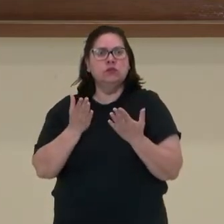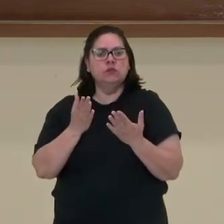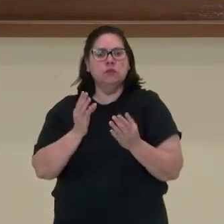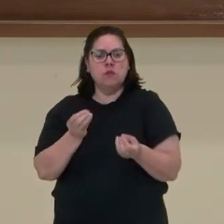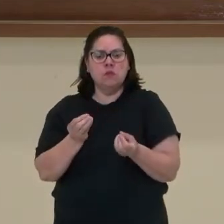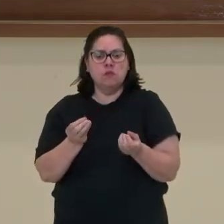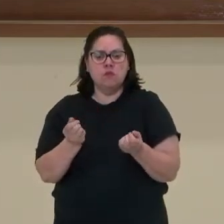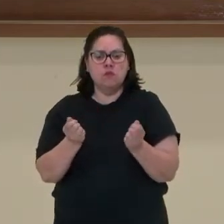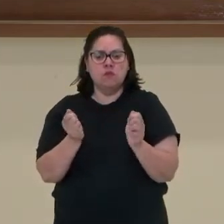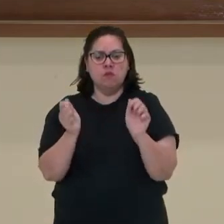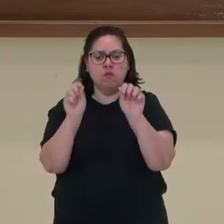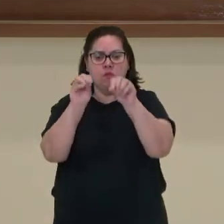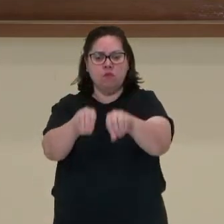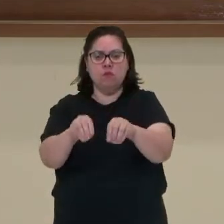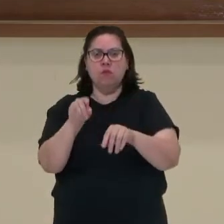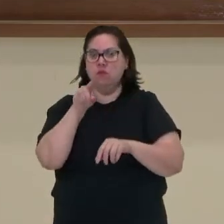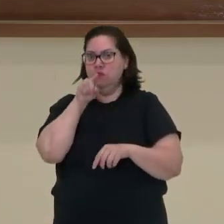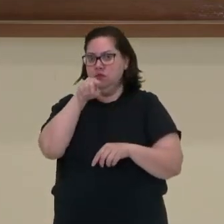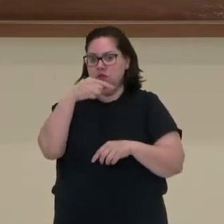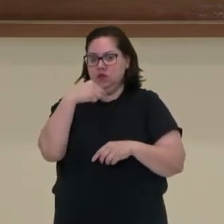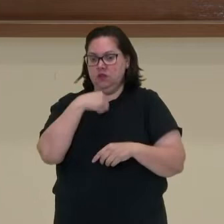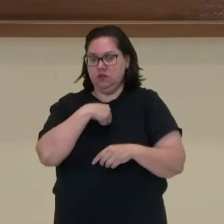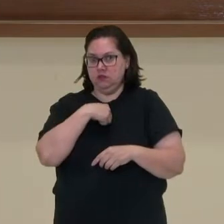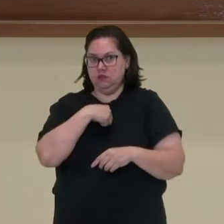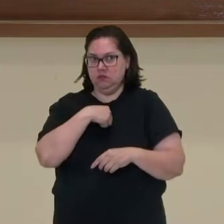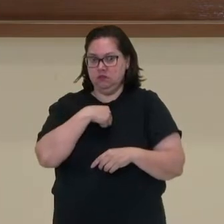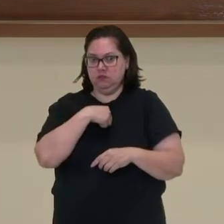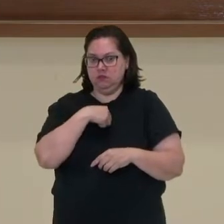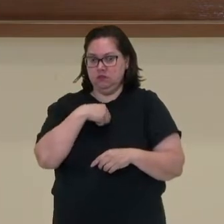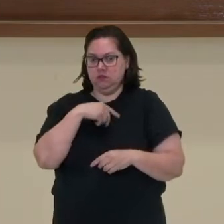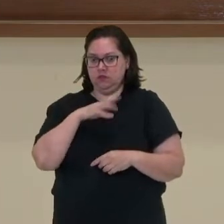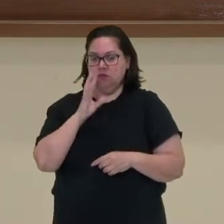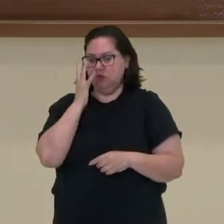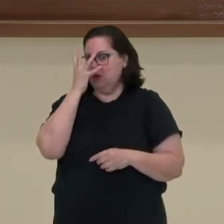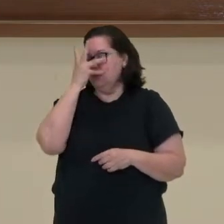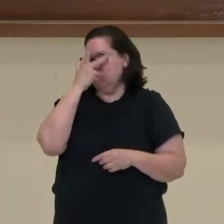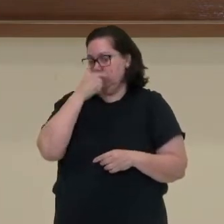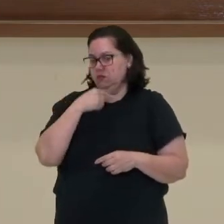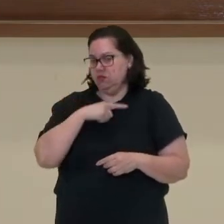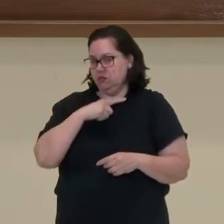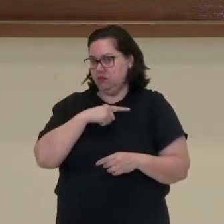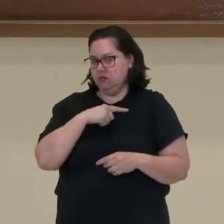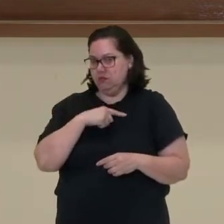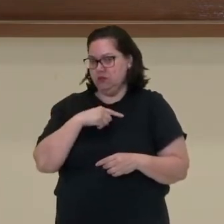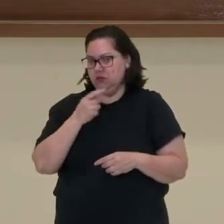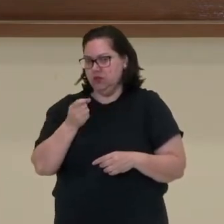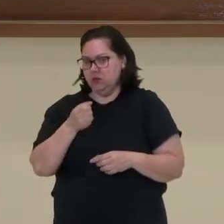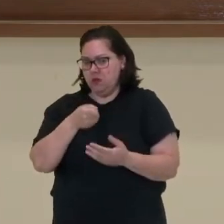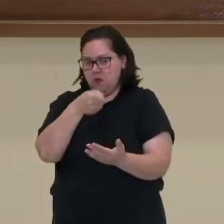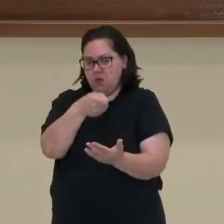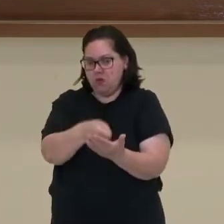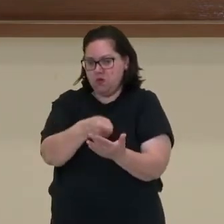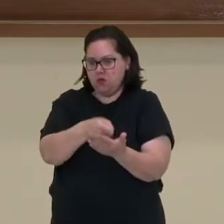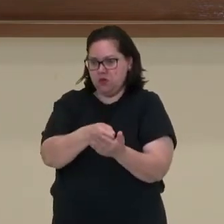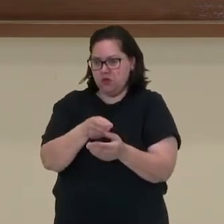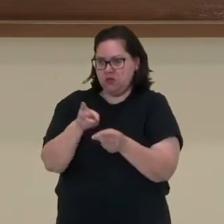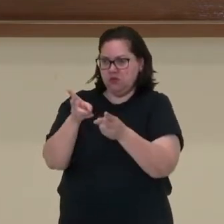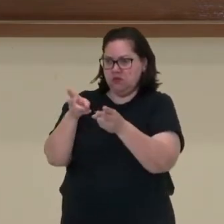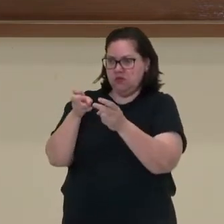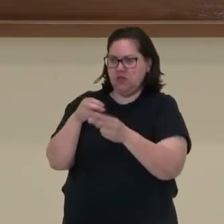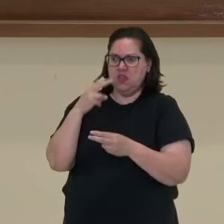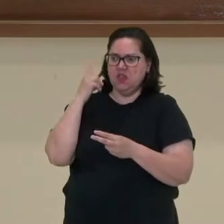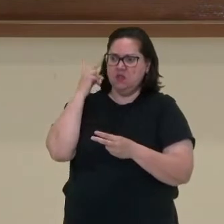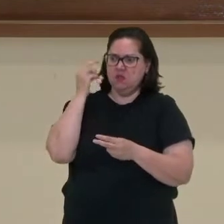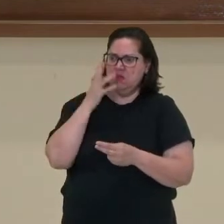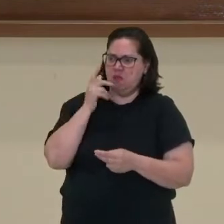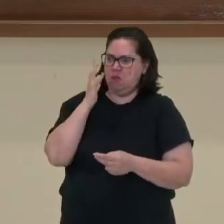pergunto para vocês. Você, eu, nós temos a nossa concepção do que é belo. Será que a gente pode ser obrigado a ter uma concepção que não é nossa? Será